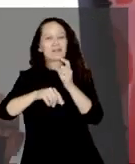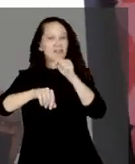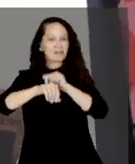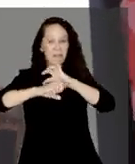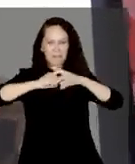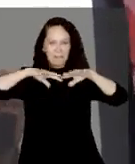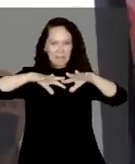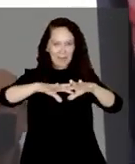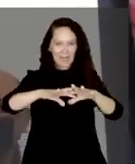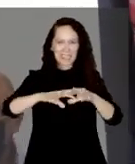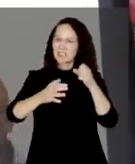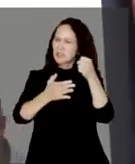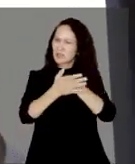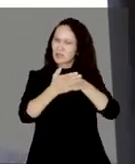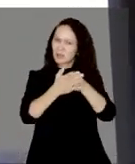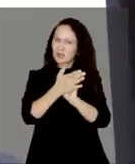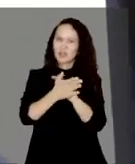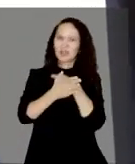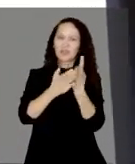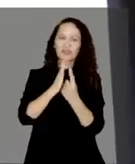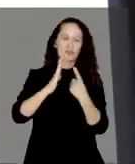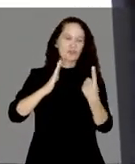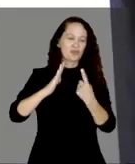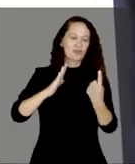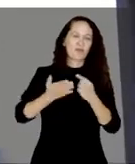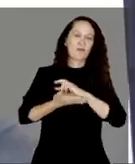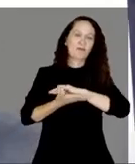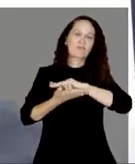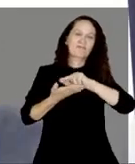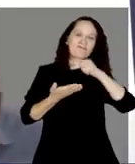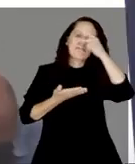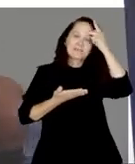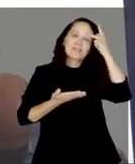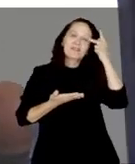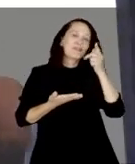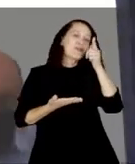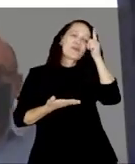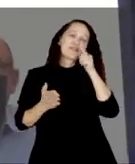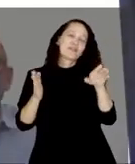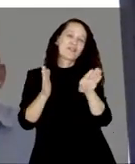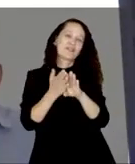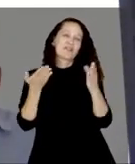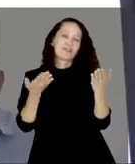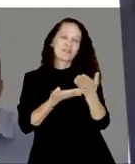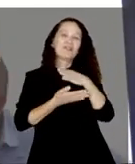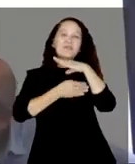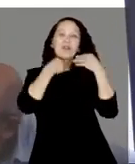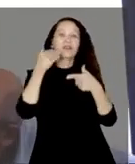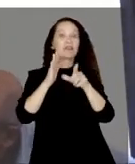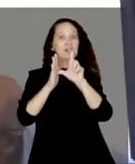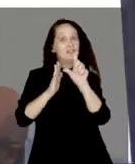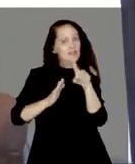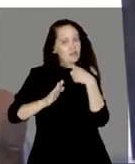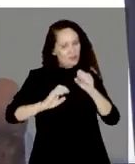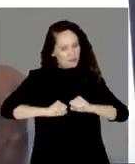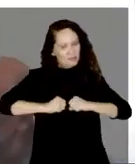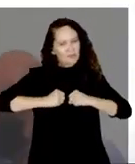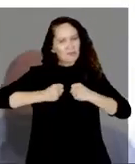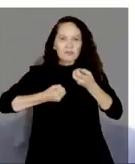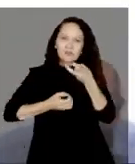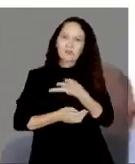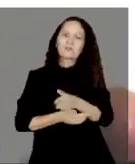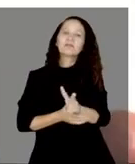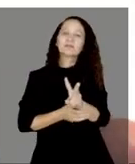presidente Vagnão e toda a direção. Saudar o nosso presidente Lula. Estou com saudade, viu? Está devendo a visita para nós, viu?